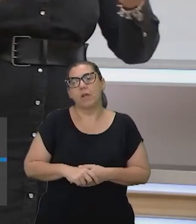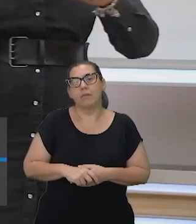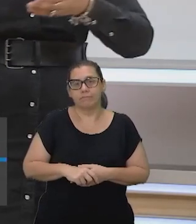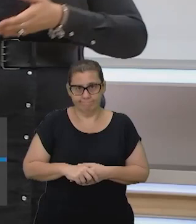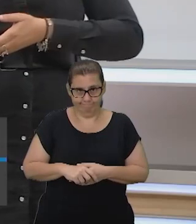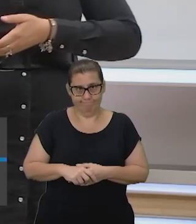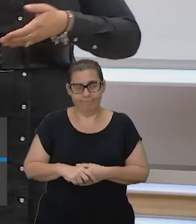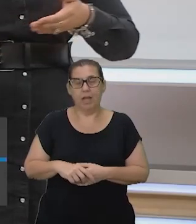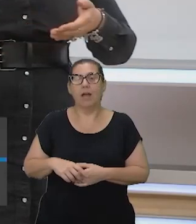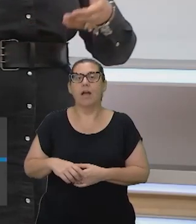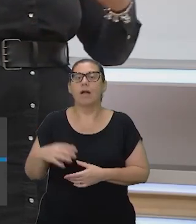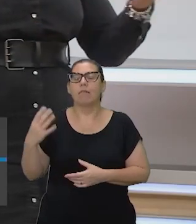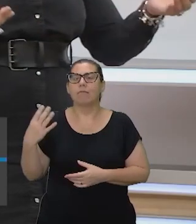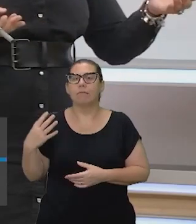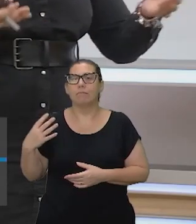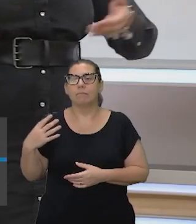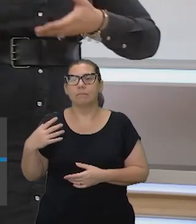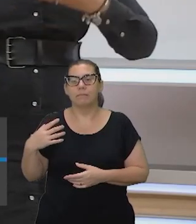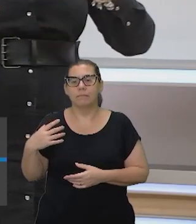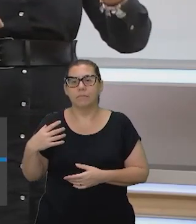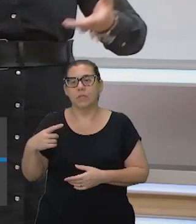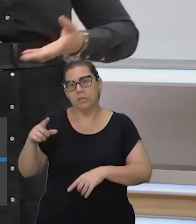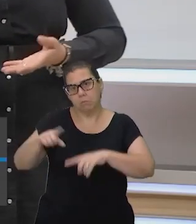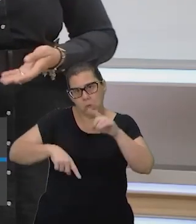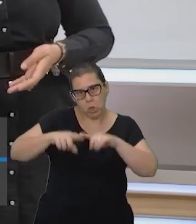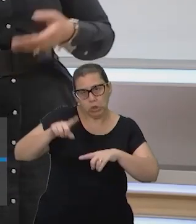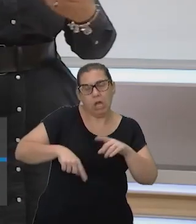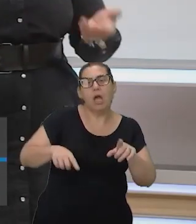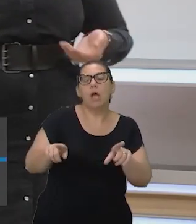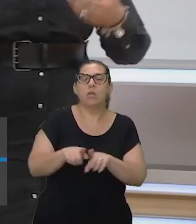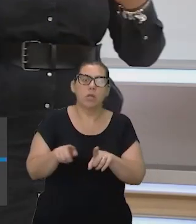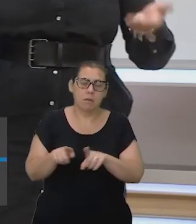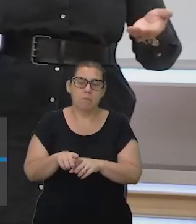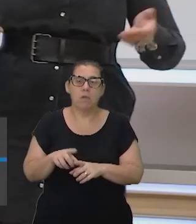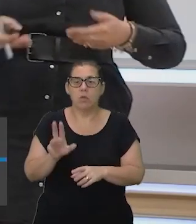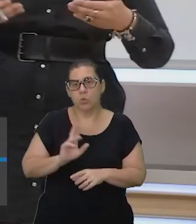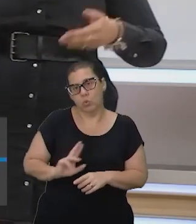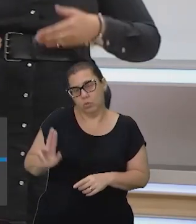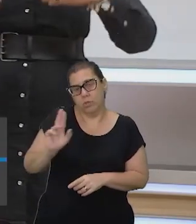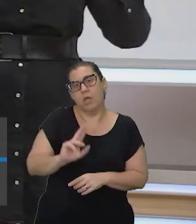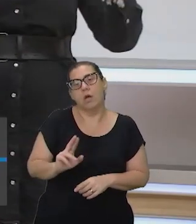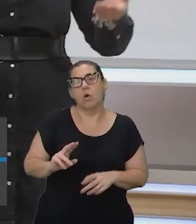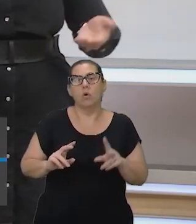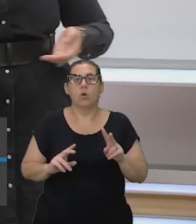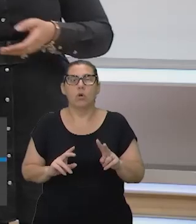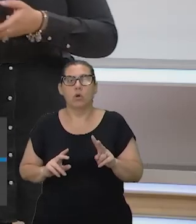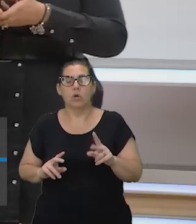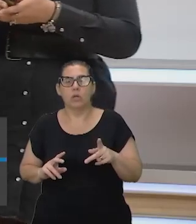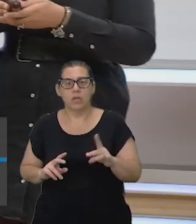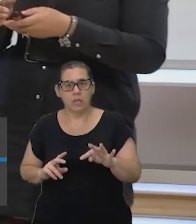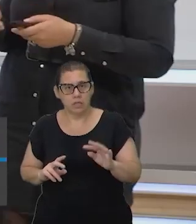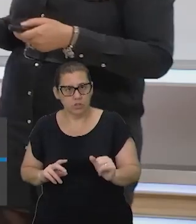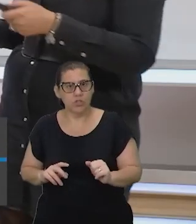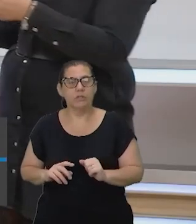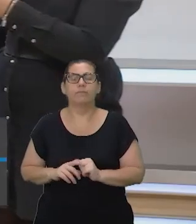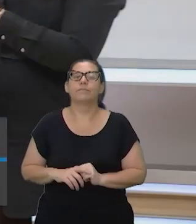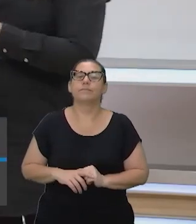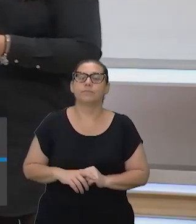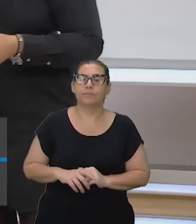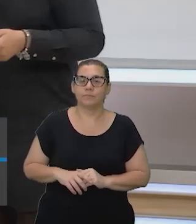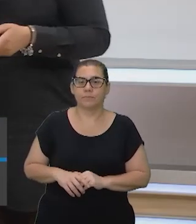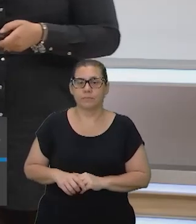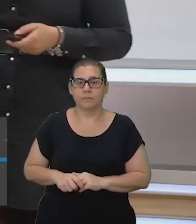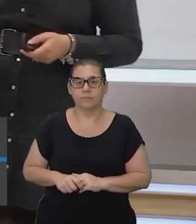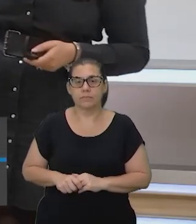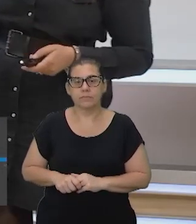né? Além, claro, de objetos de uso cotidiano, uma coisa kit, ou uma coisa over, né? Tá certo?